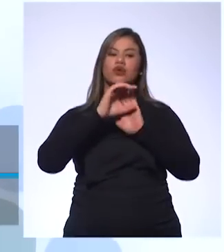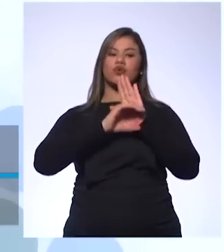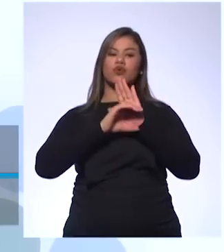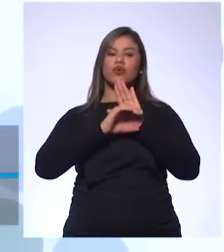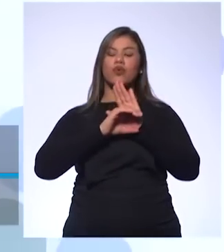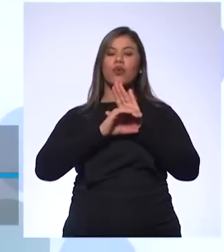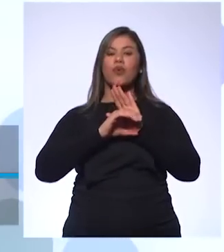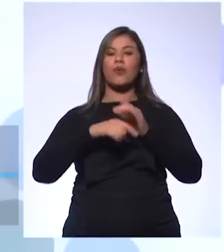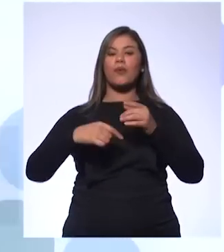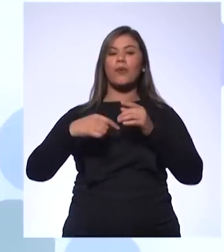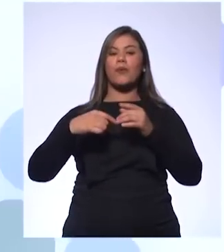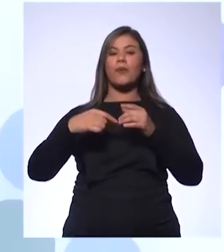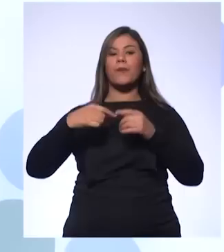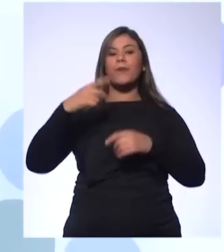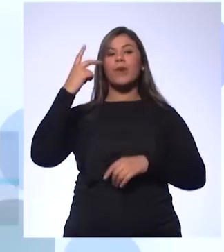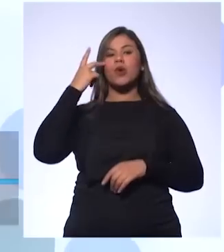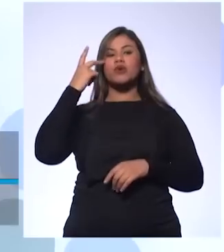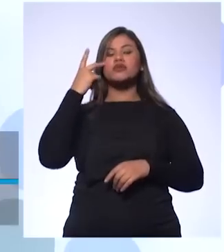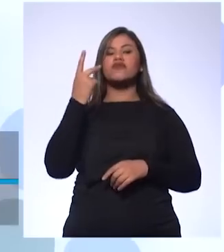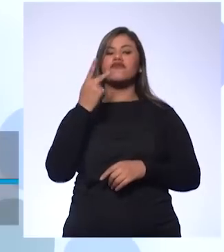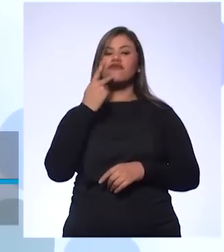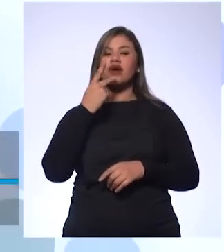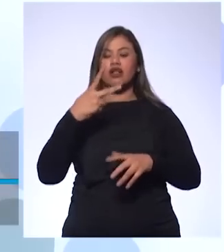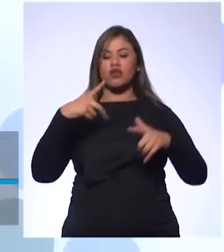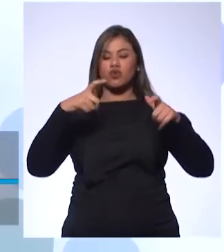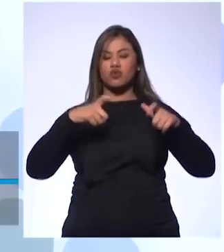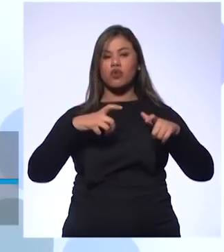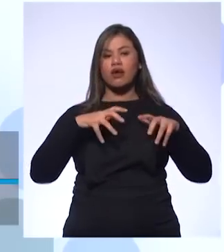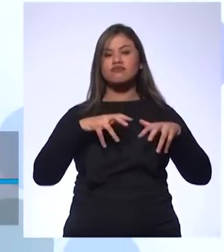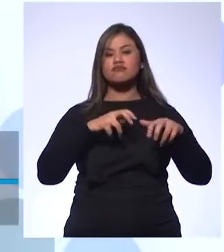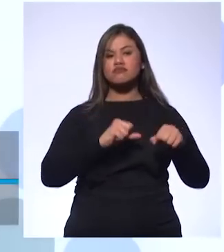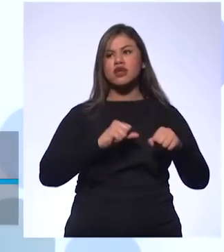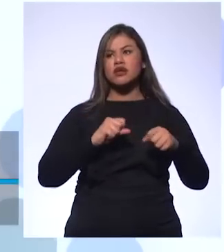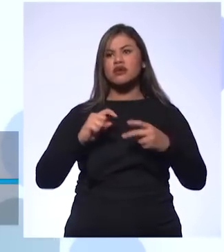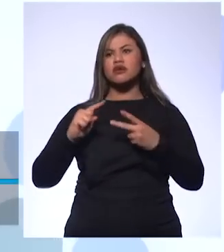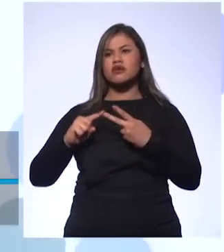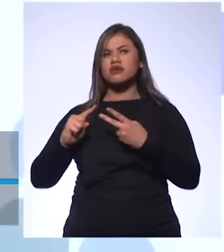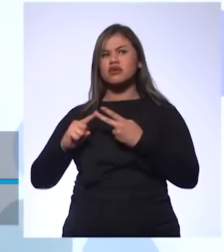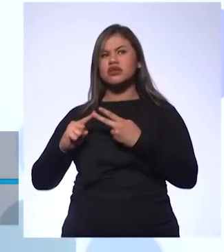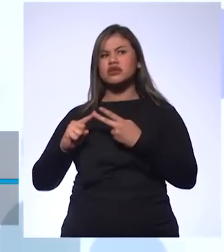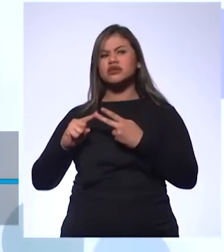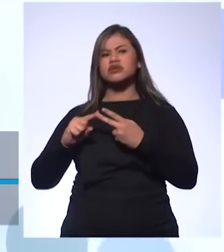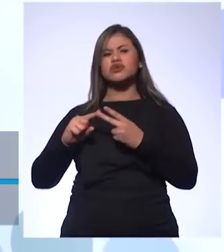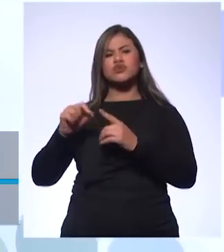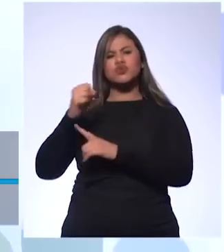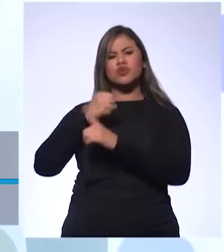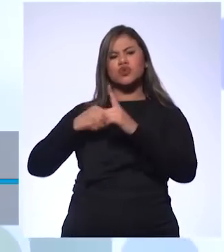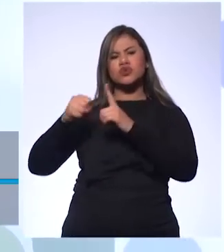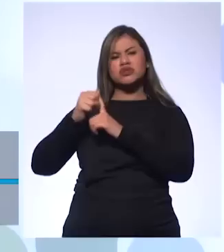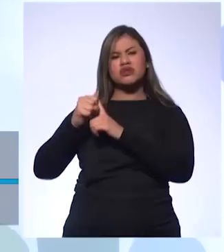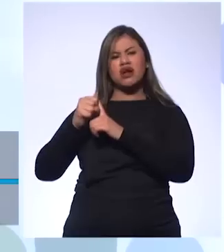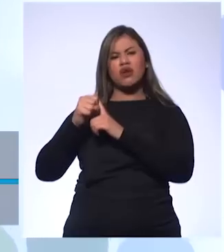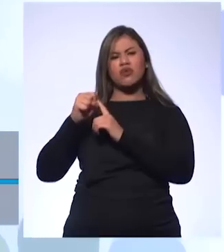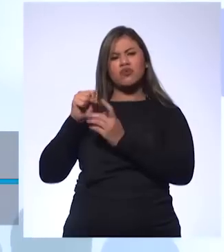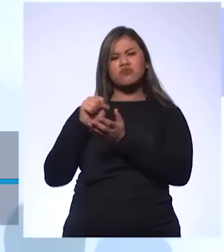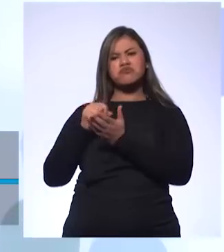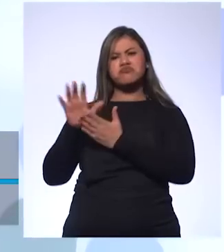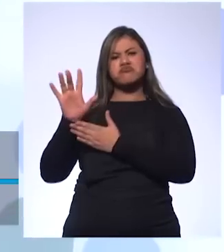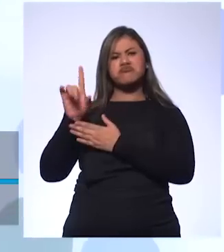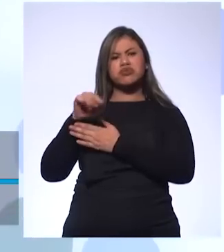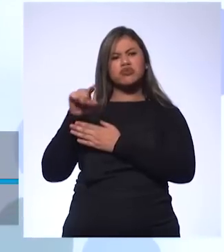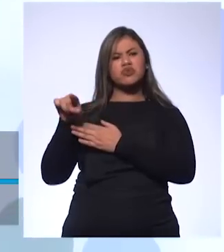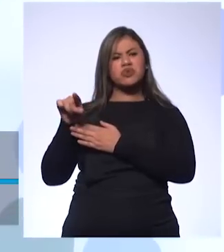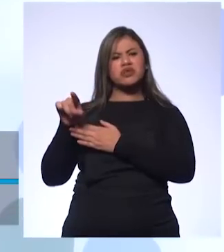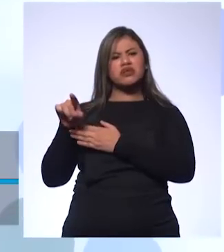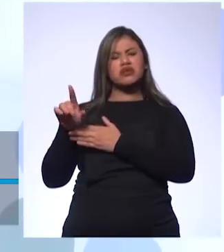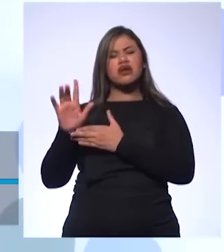apropriação do espaço e a exclusão social. Então isso é sinal que alguns conseguem se apropriar do espaço